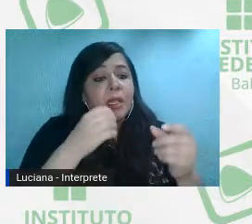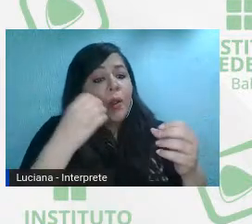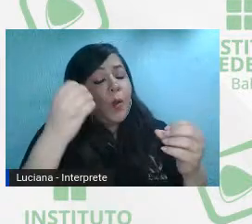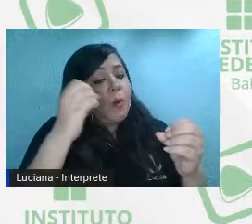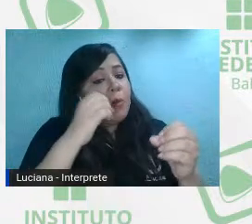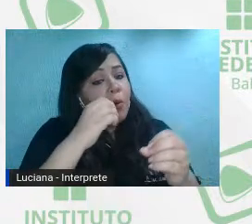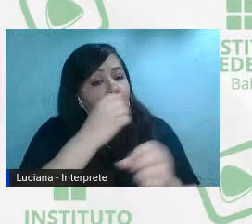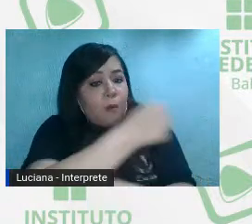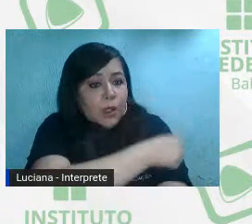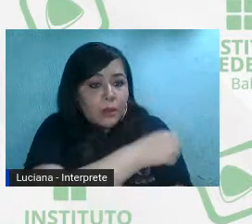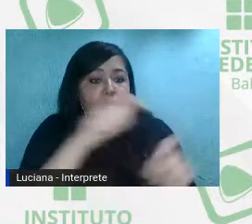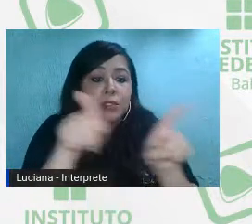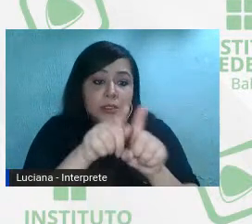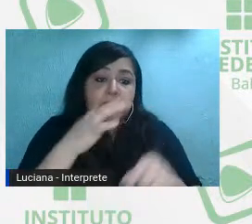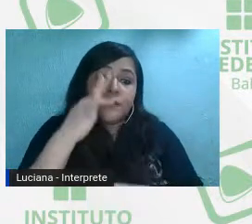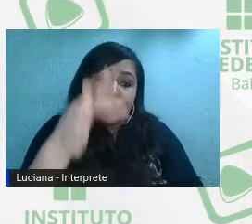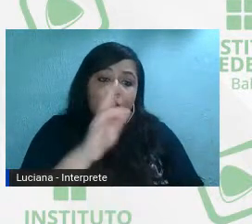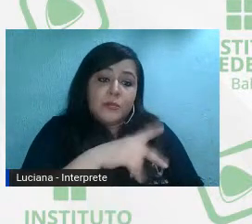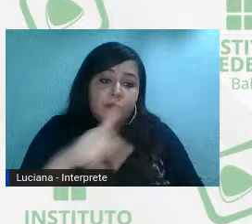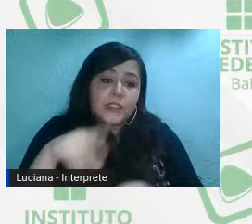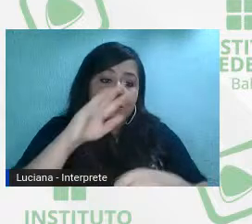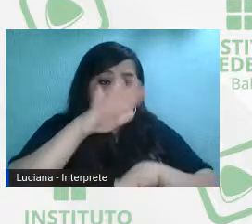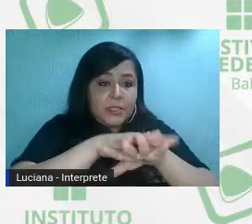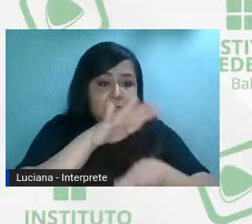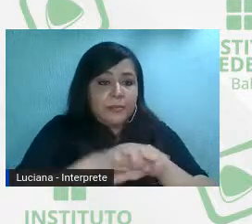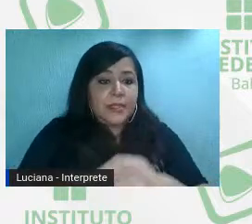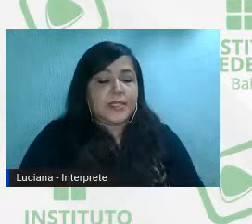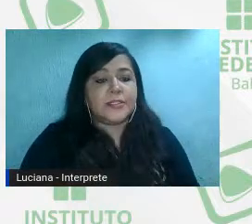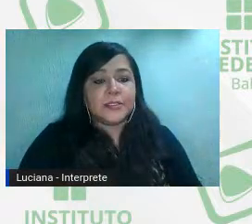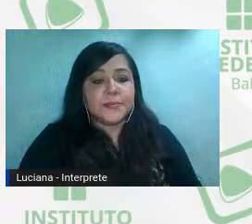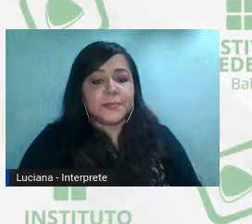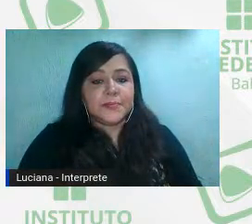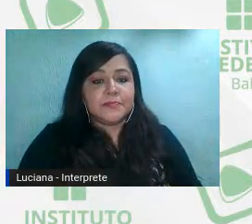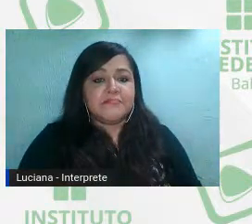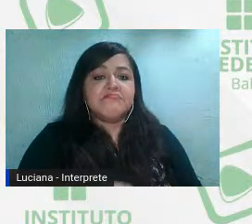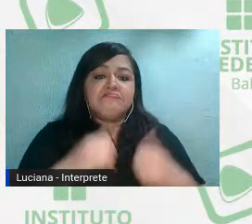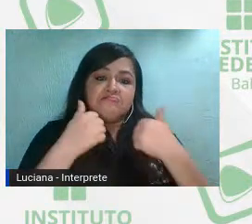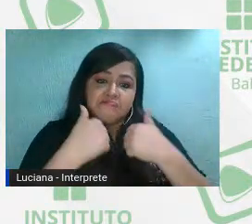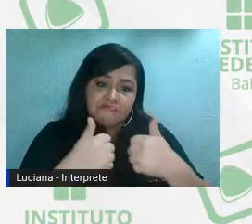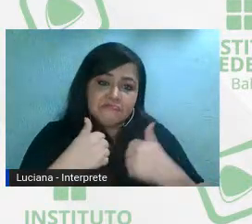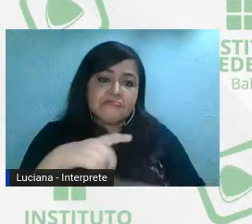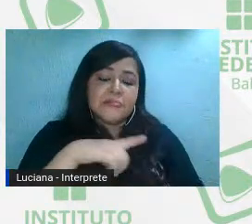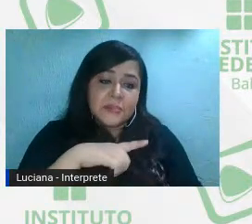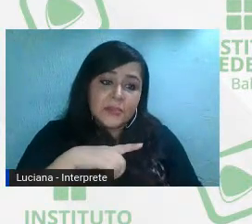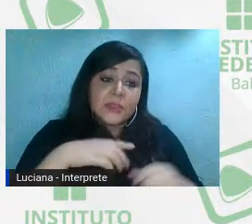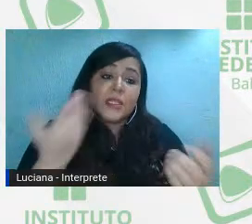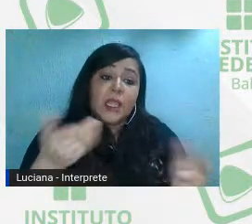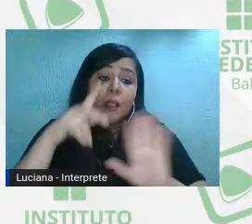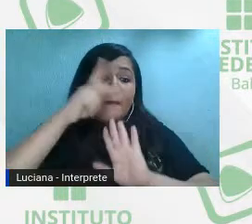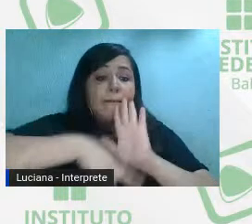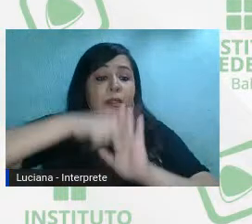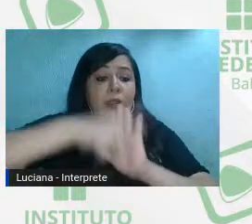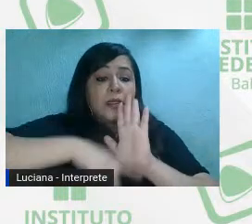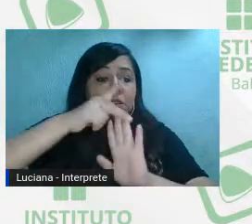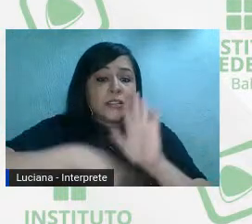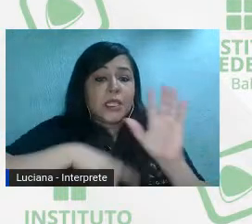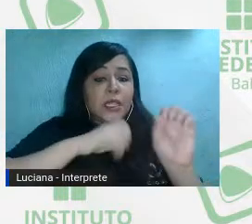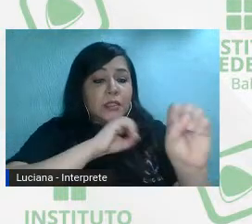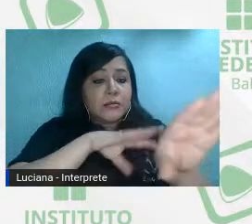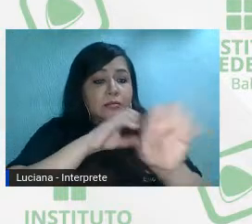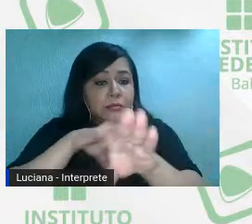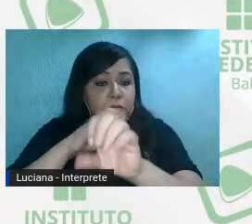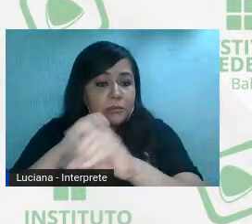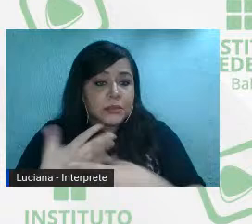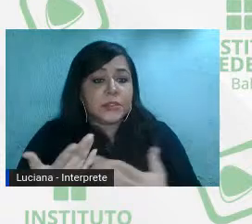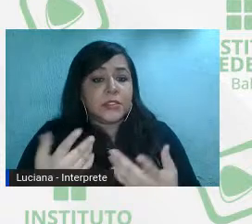professora de matemática. Certamente, participar de um projeto de iniciação à docência em um momento em que a maneira de ensinar, a